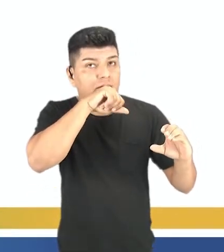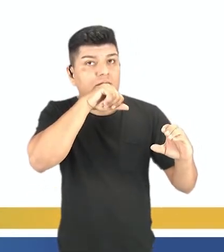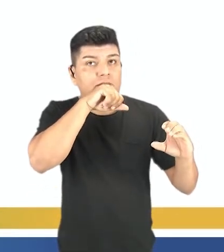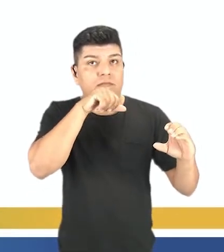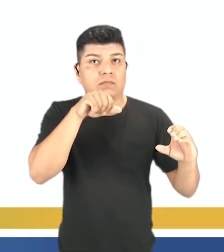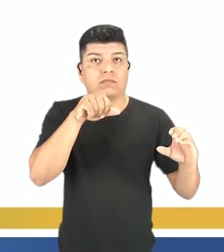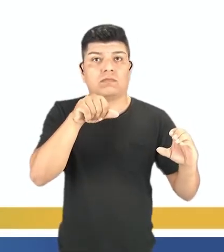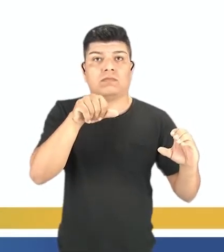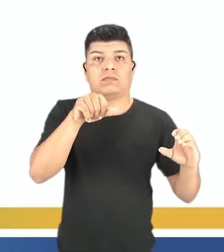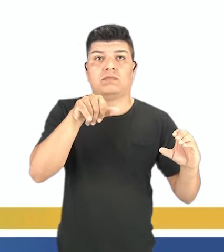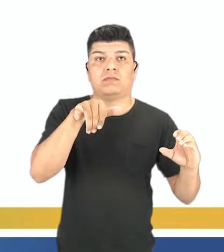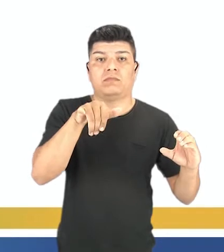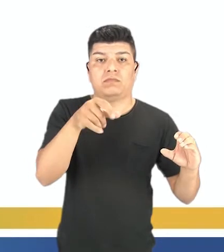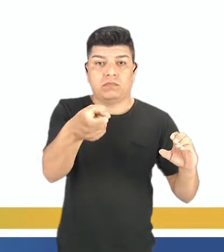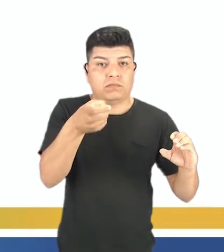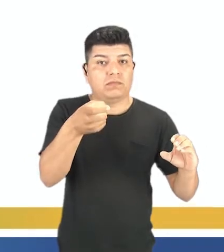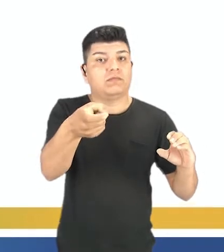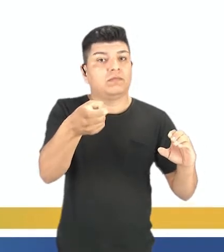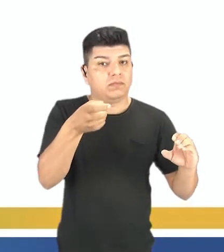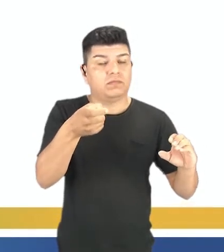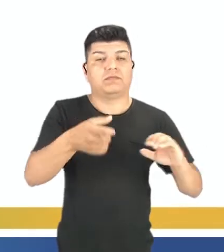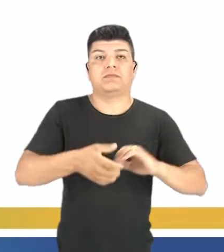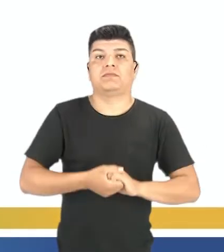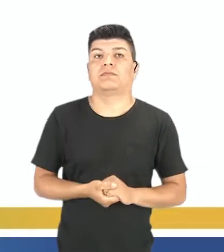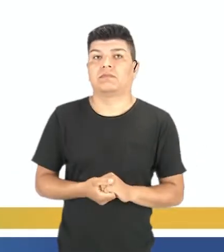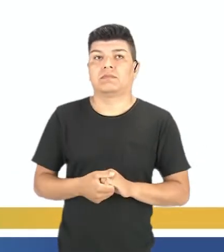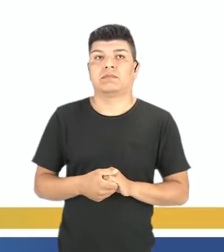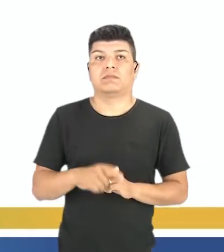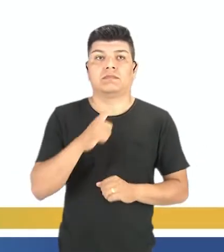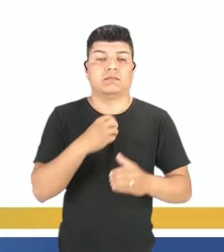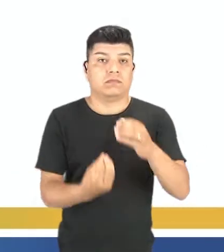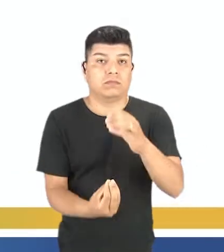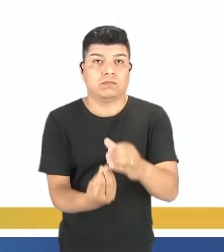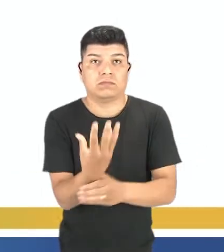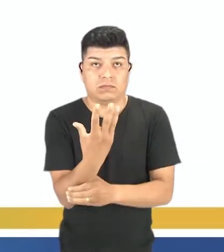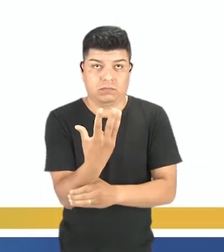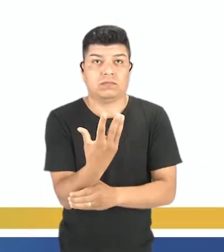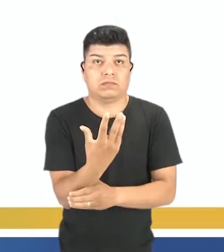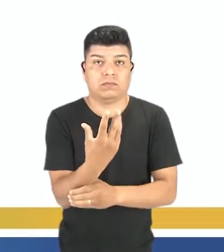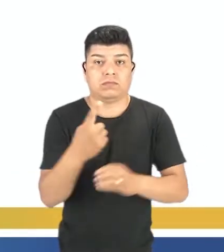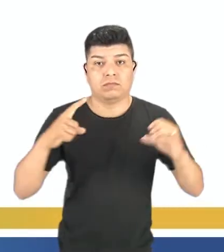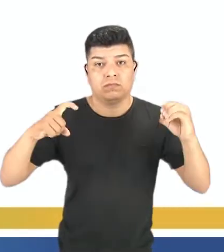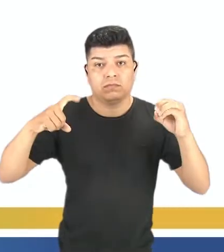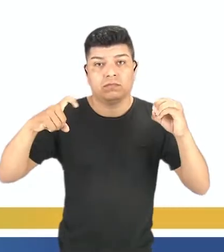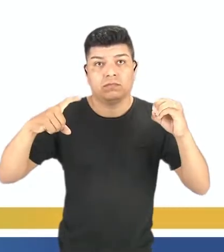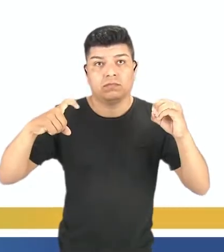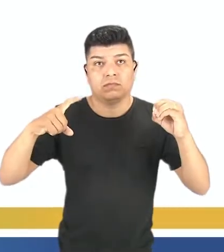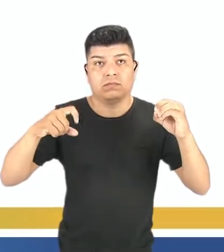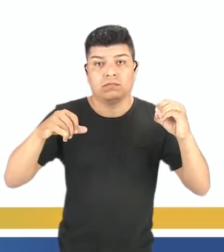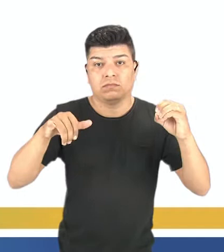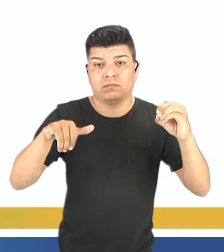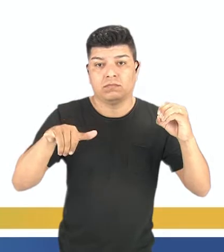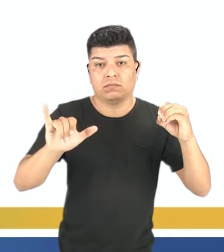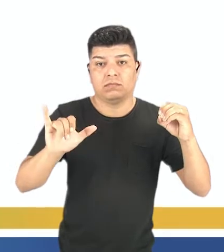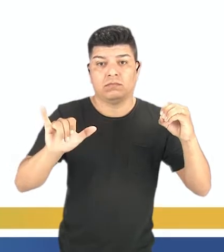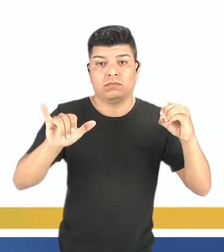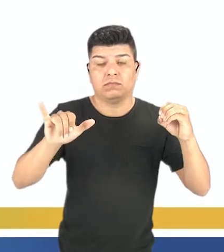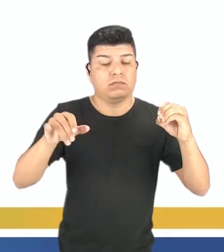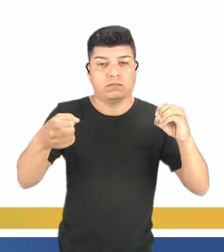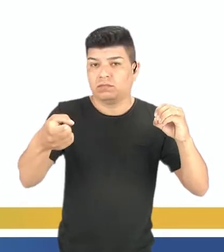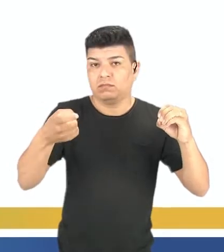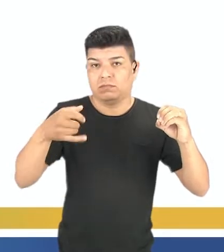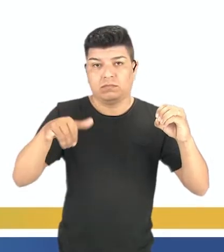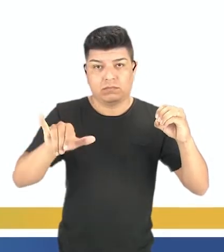aí, a gente vai ter a formação de gametas X e Y para o homem e XX para a mulher. Então,